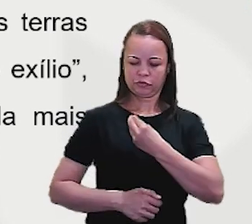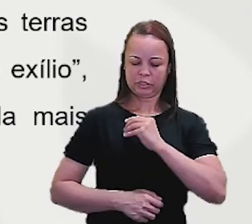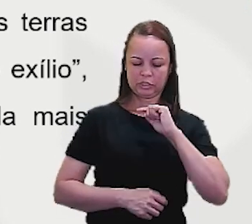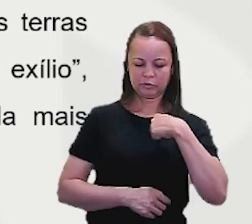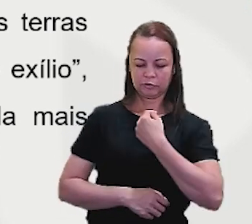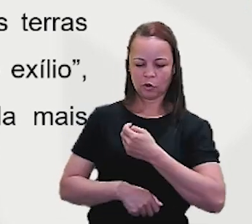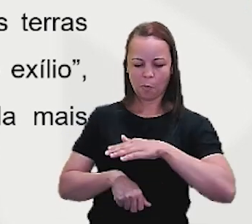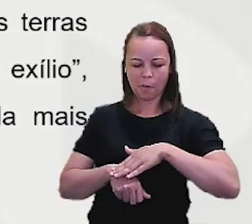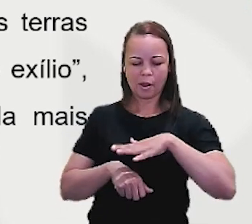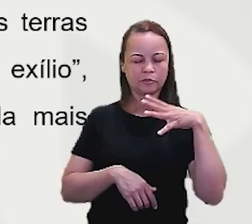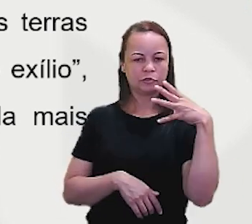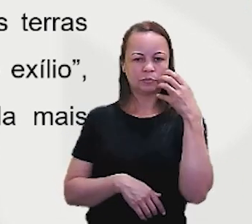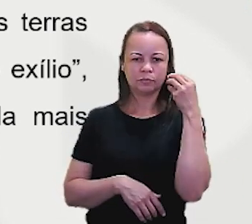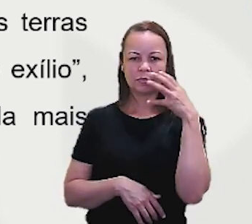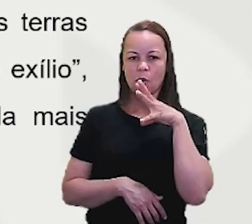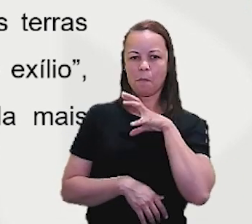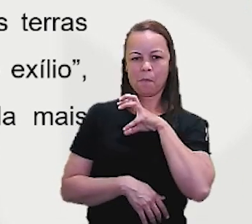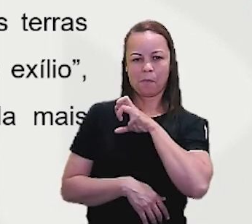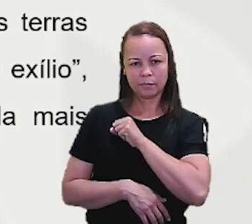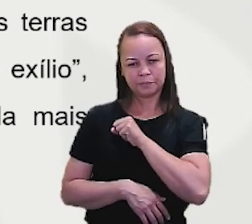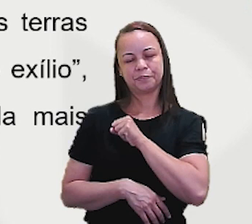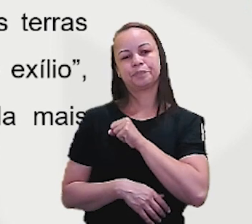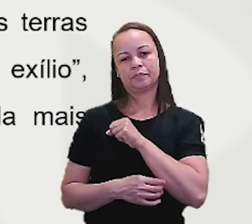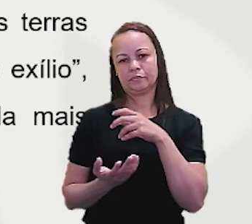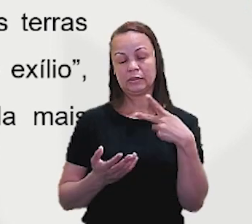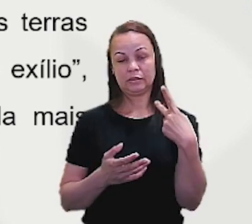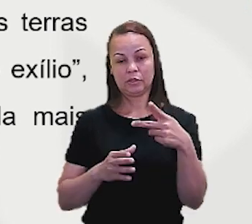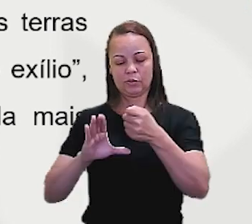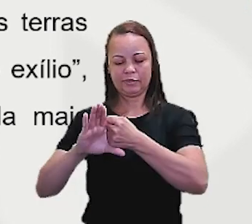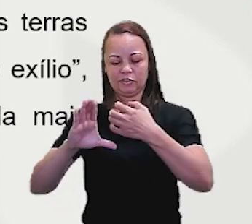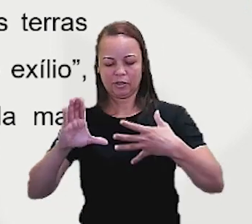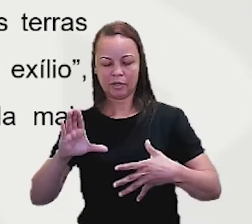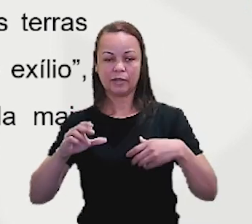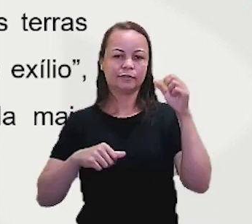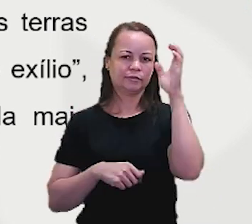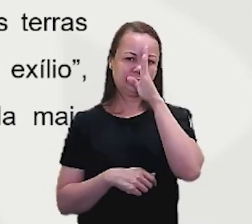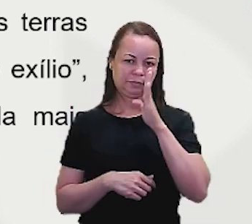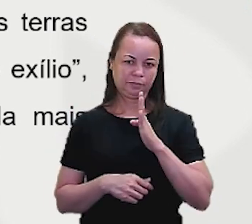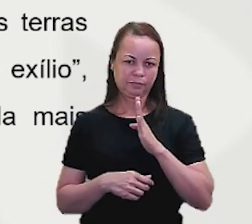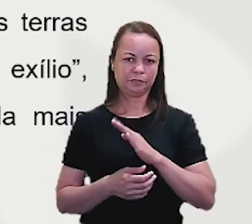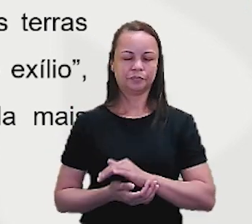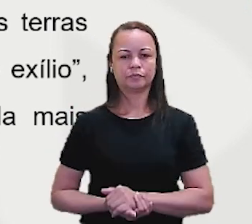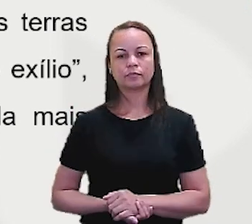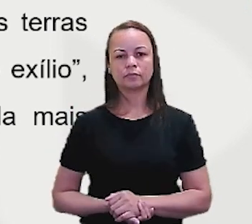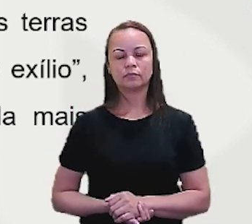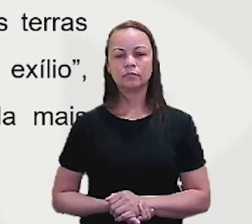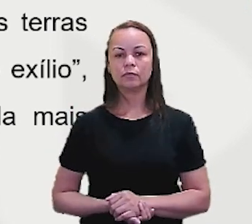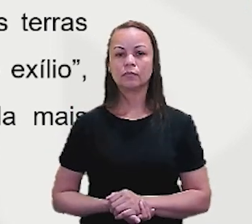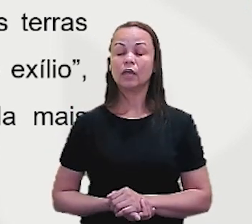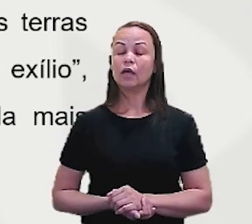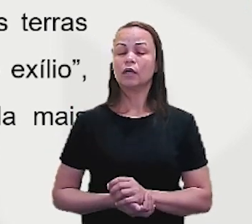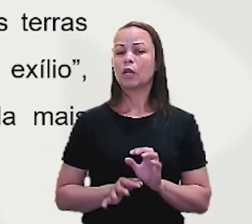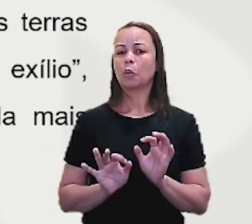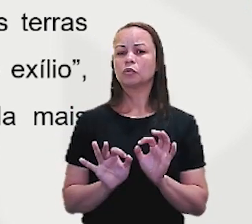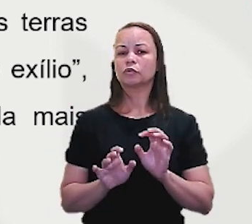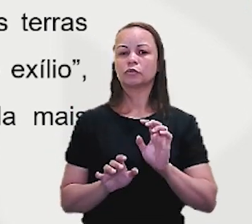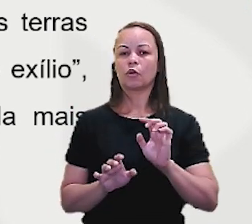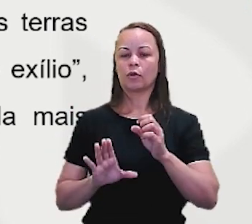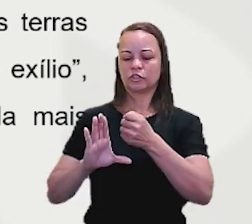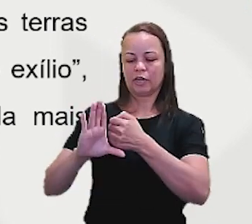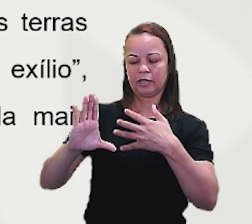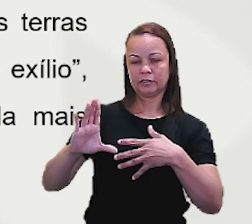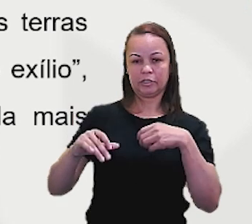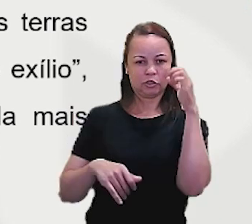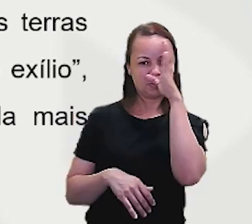nossa proclamação e referência às características brasileiras. Não só as características brasileiras, como a